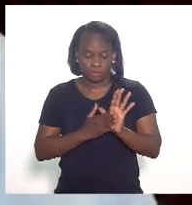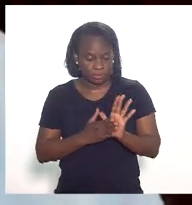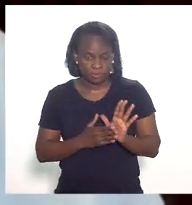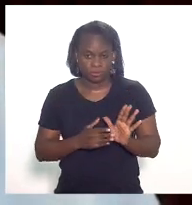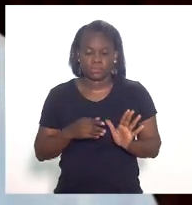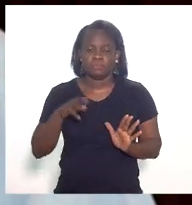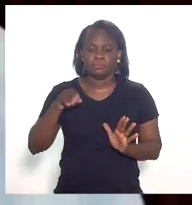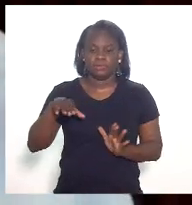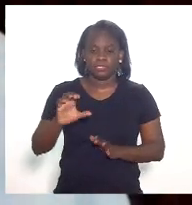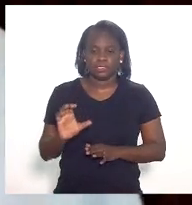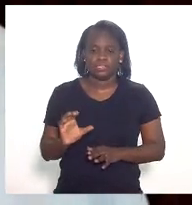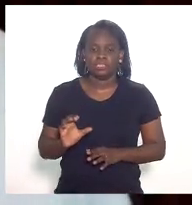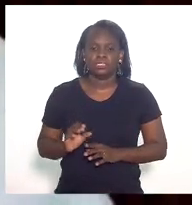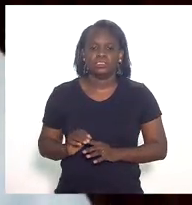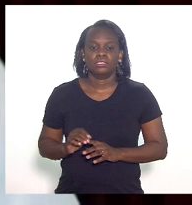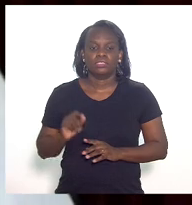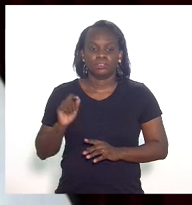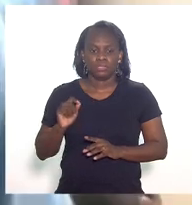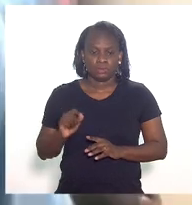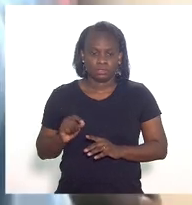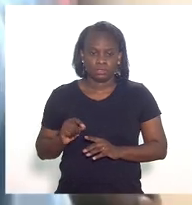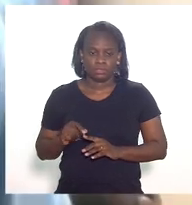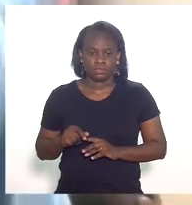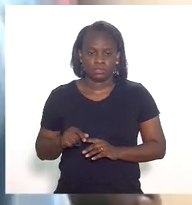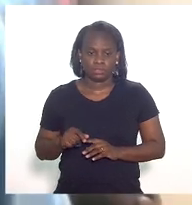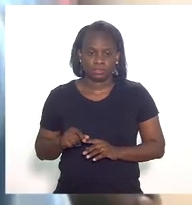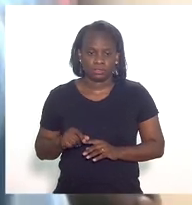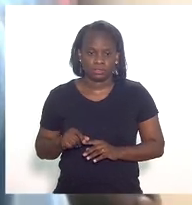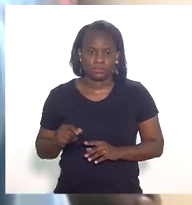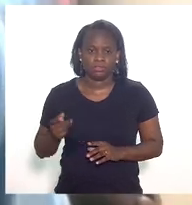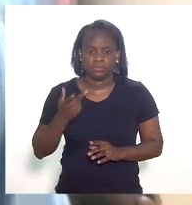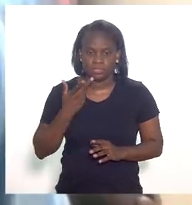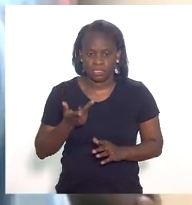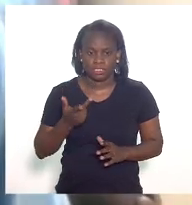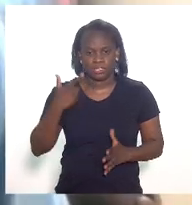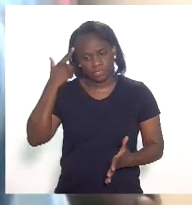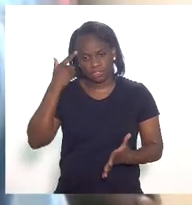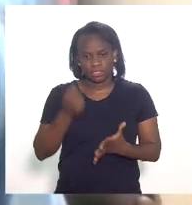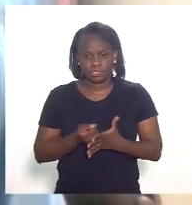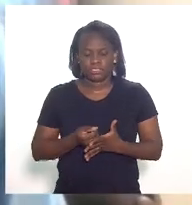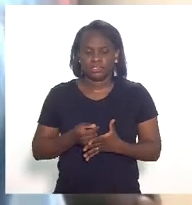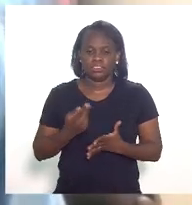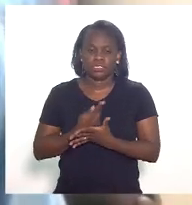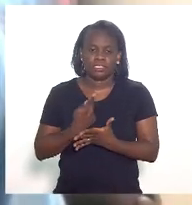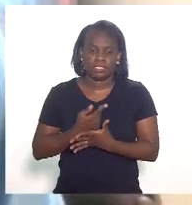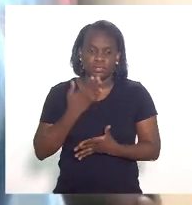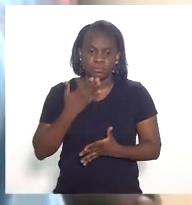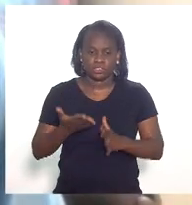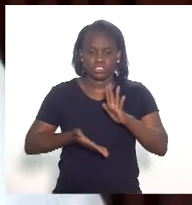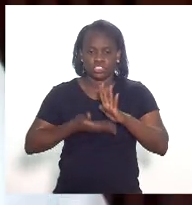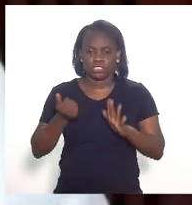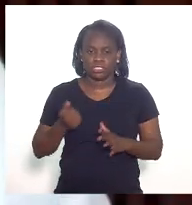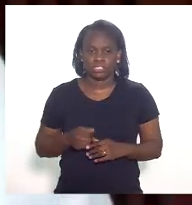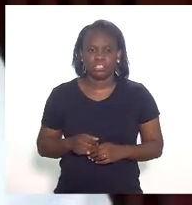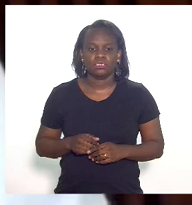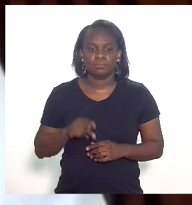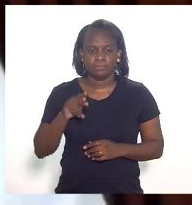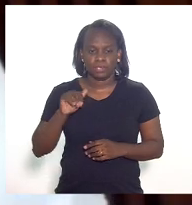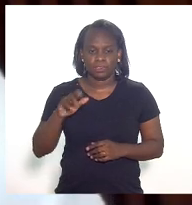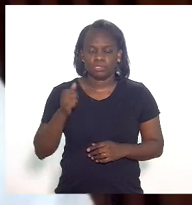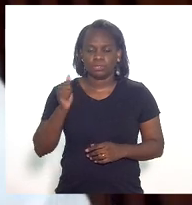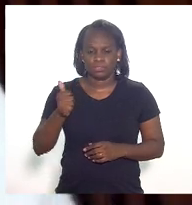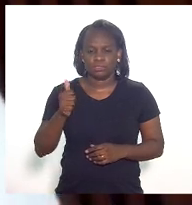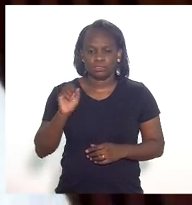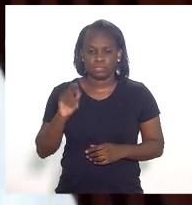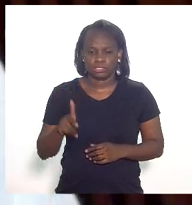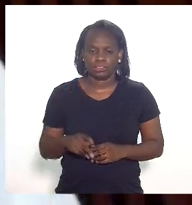o deputado Mink, que fosse inserido... A minha assessoria diz que está errado o parecer. Eu peço a retirada. A retirada de pauta, ok.